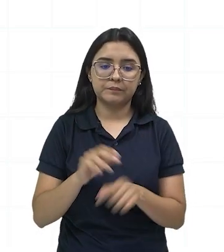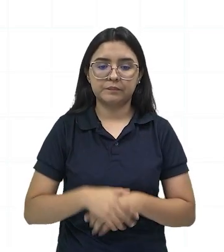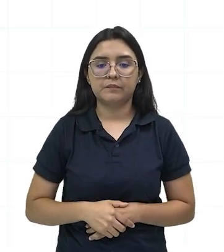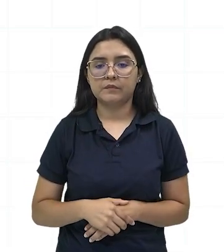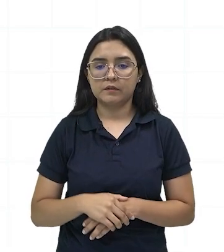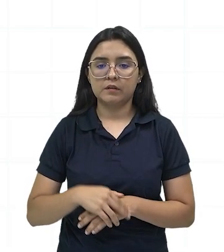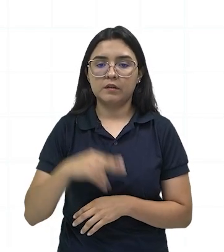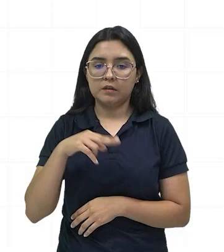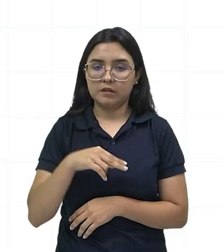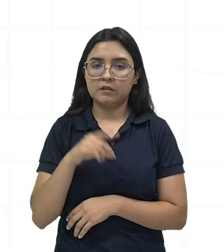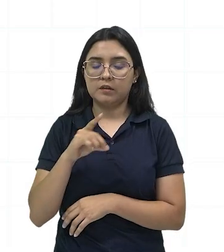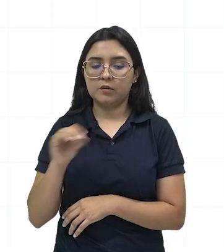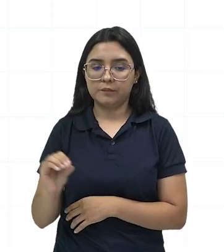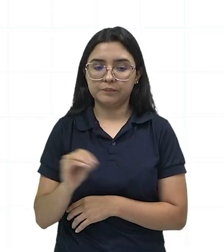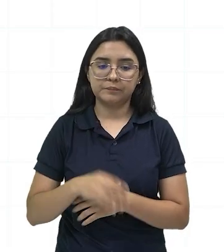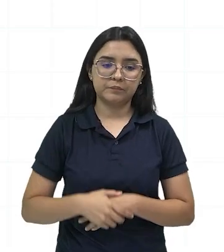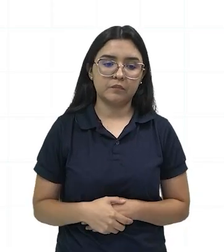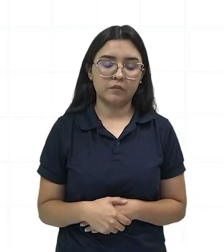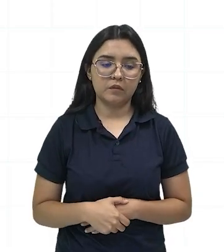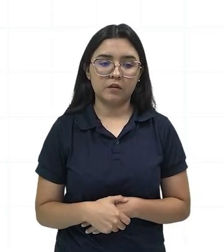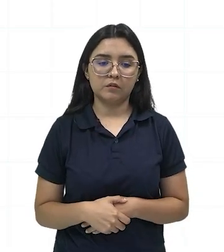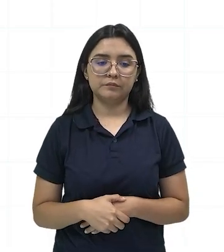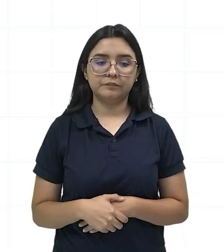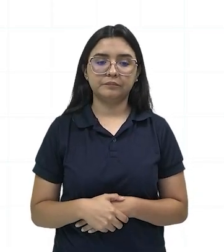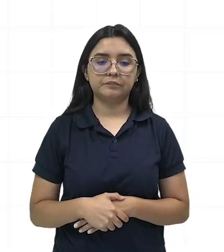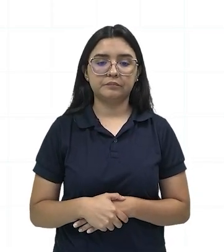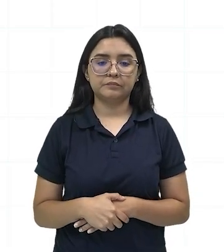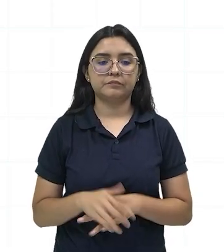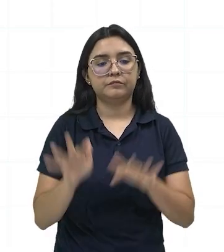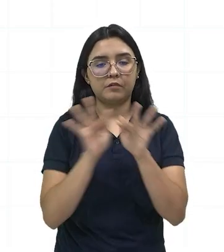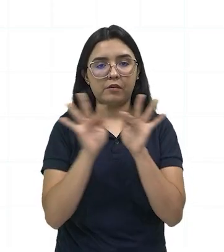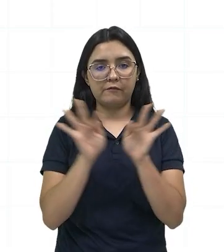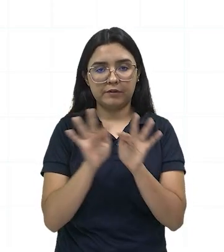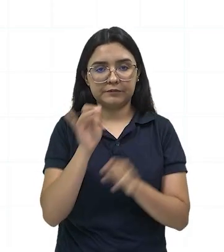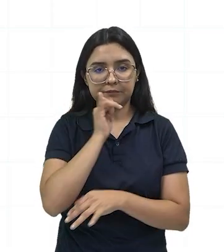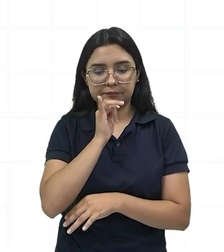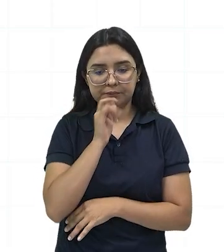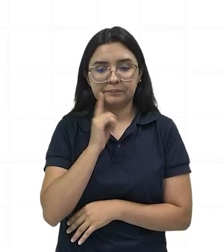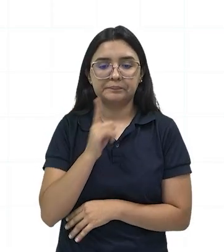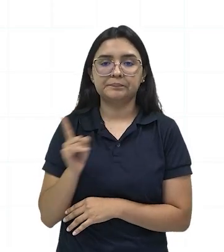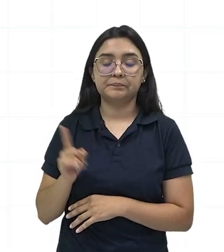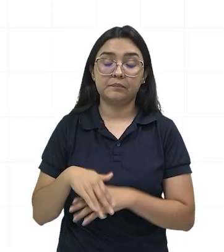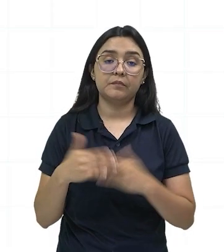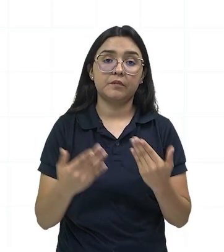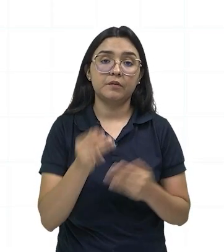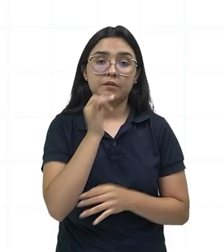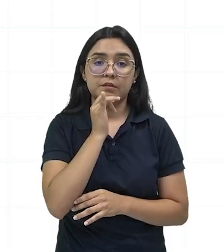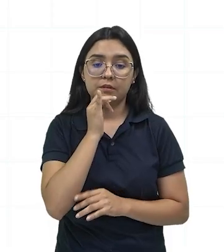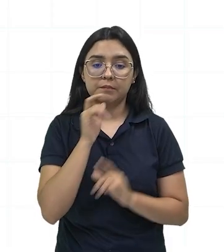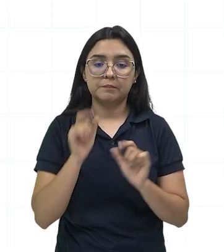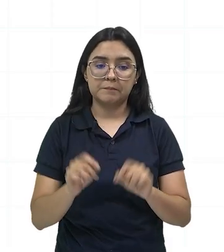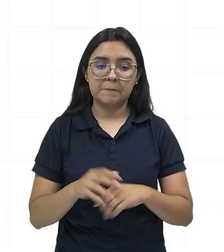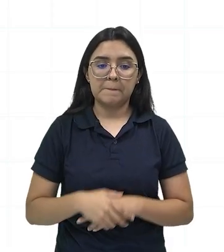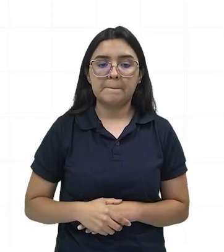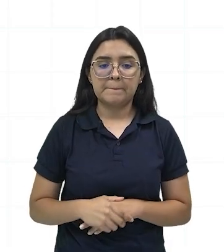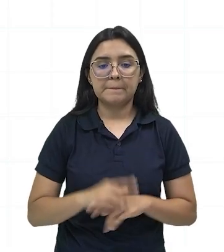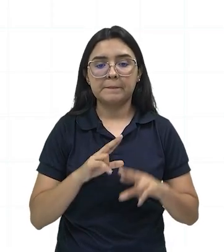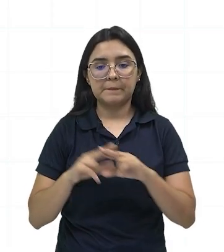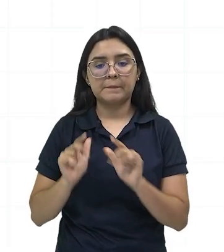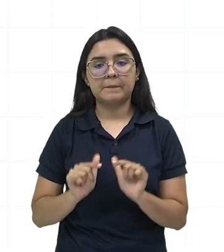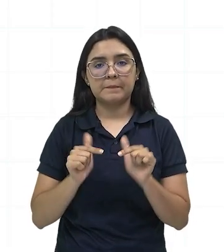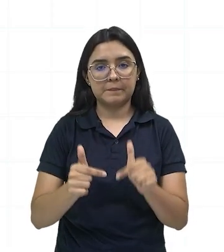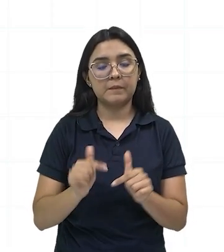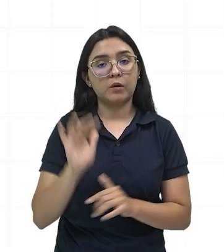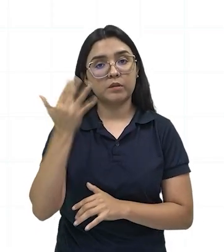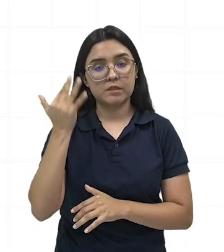NDO. Ando, endo, indo. Estamos reciclando. Neste exemplo, reciclando indica ação em